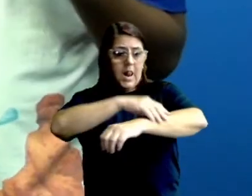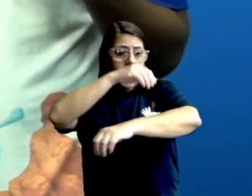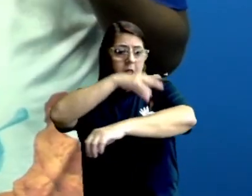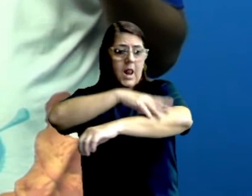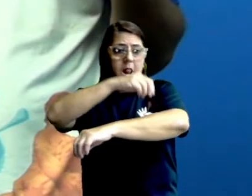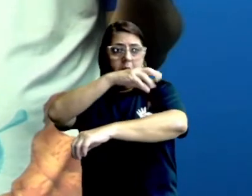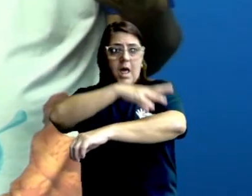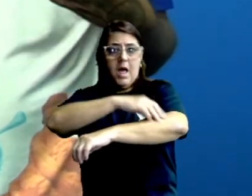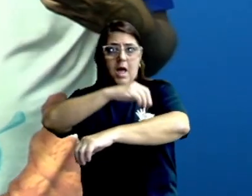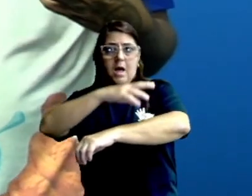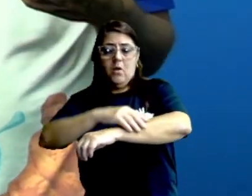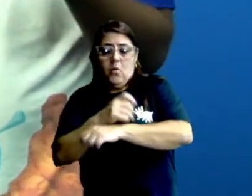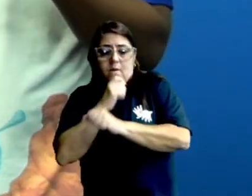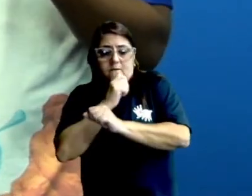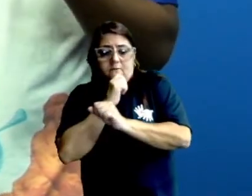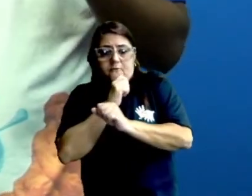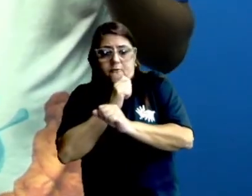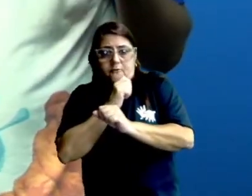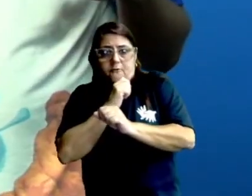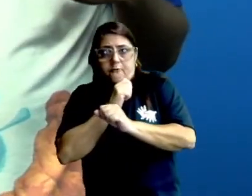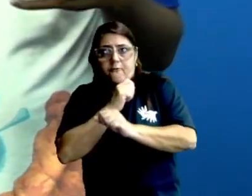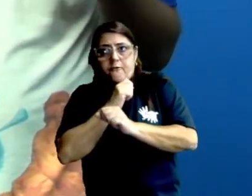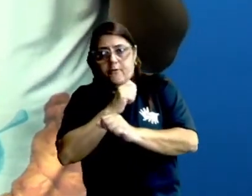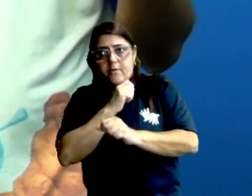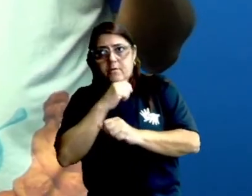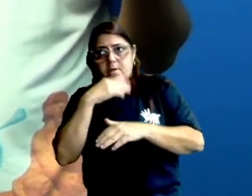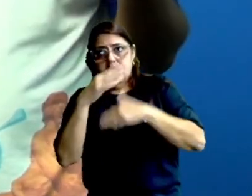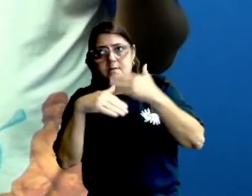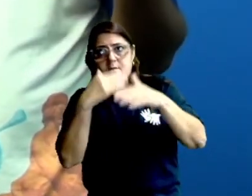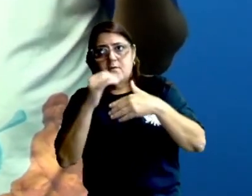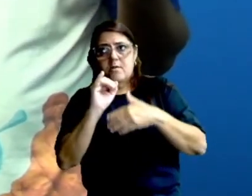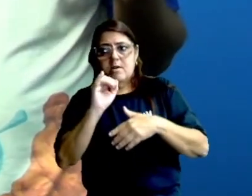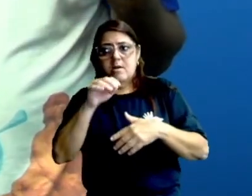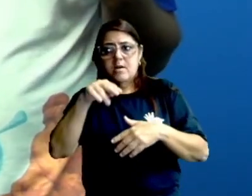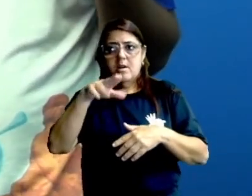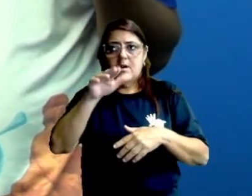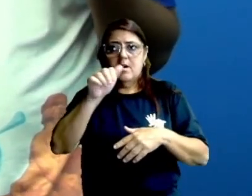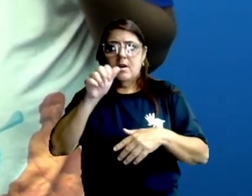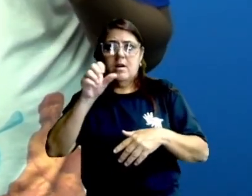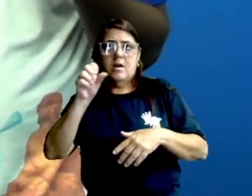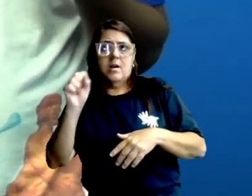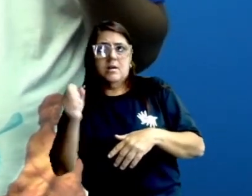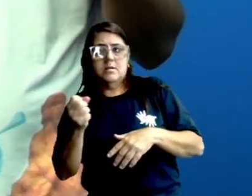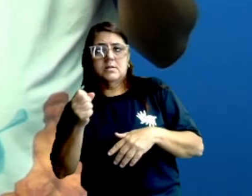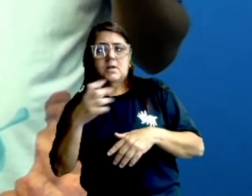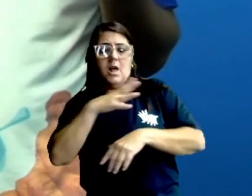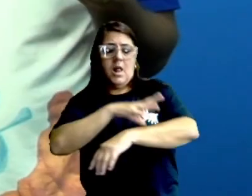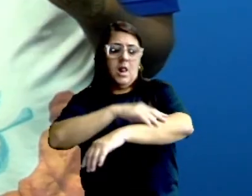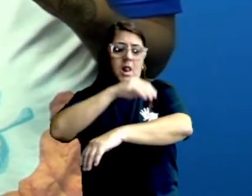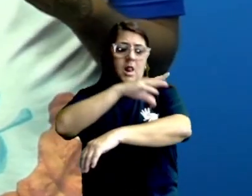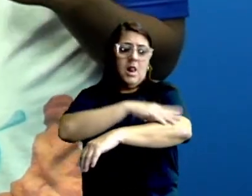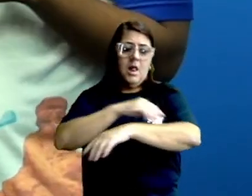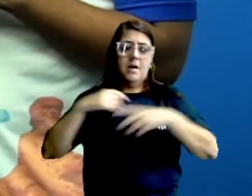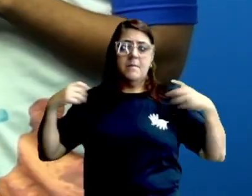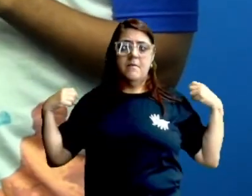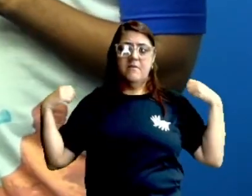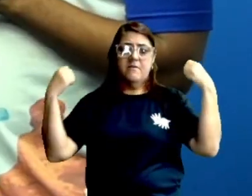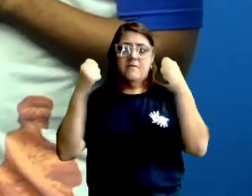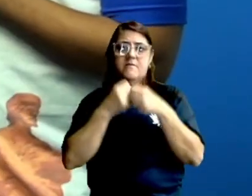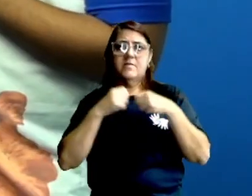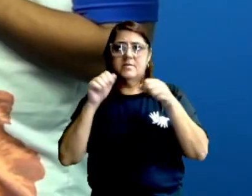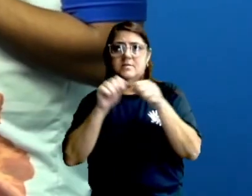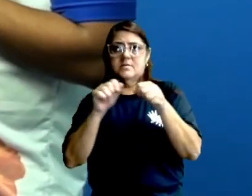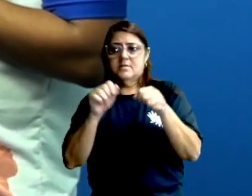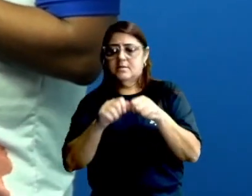aqui é um local muito frio, né? Onde o Império Inca ele foi desenvolvido, são locais muito frios, então eles tiravam muito a lã para poder se agasalhar,